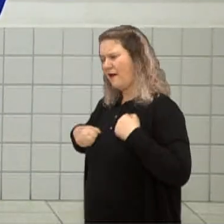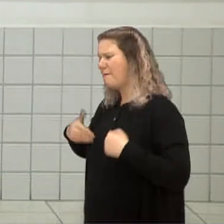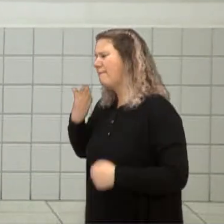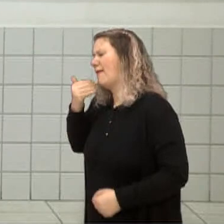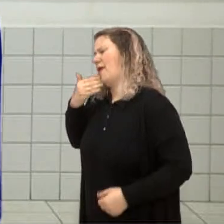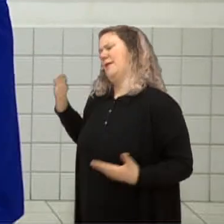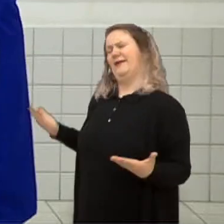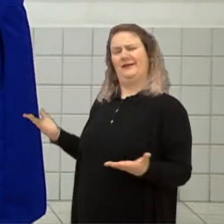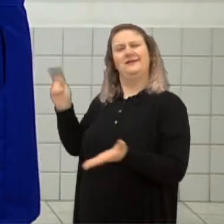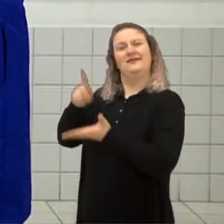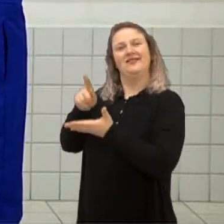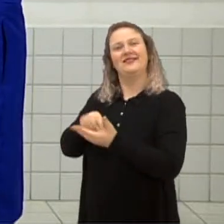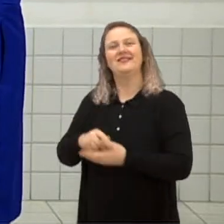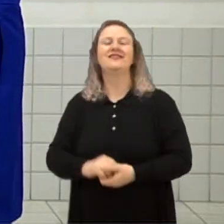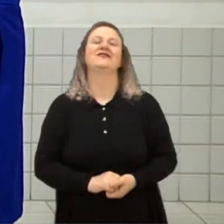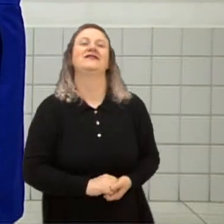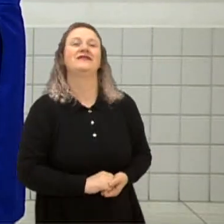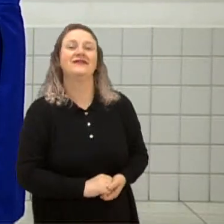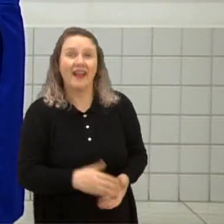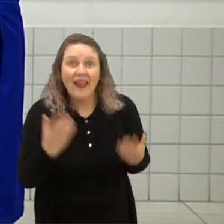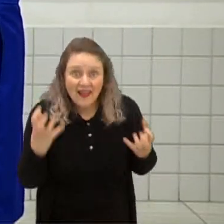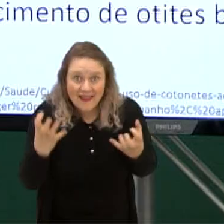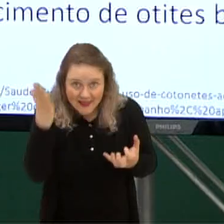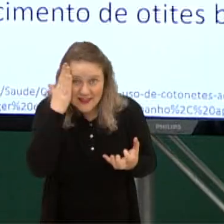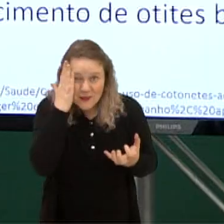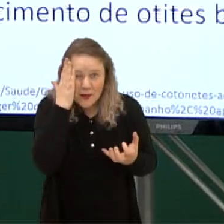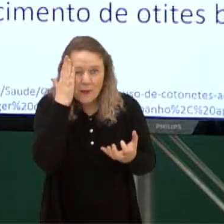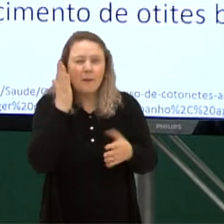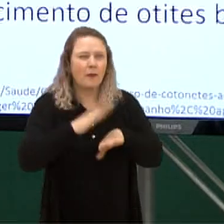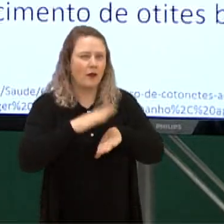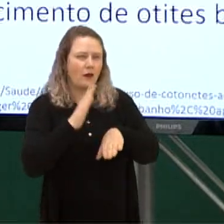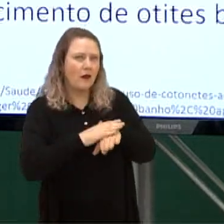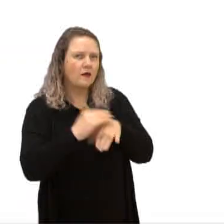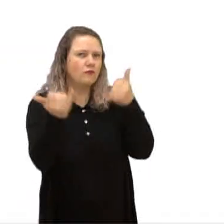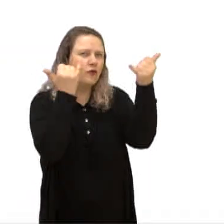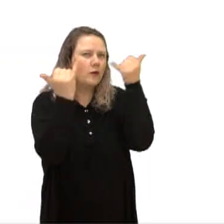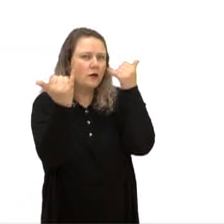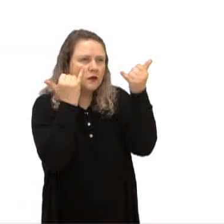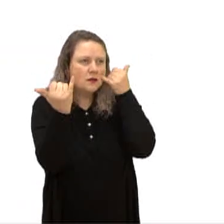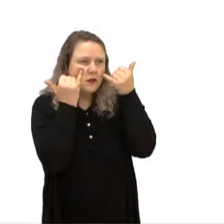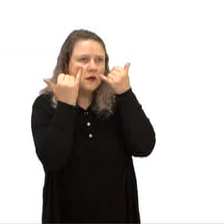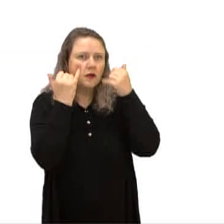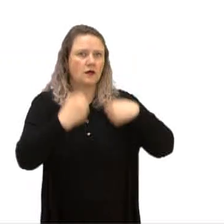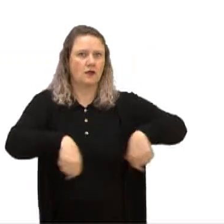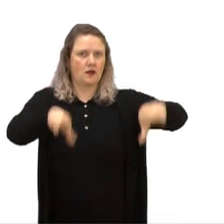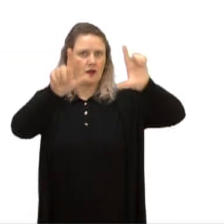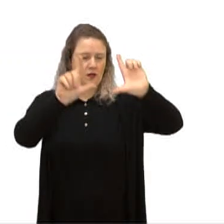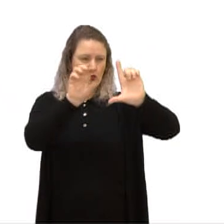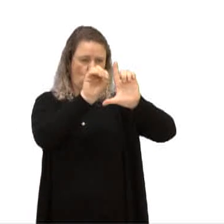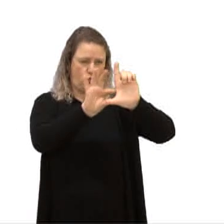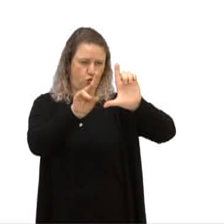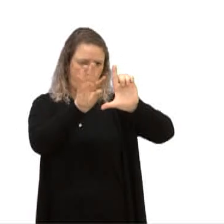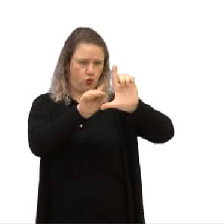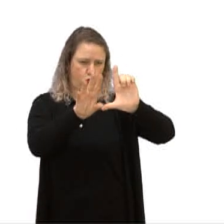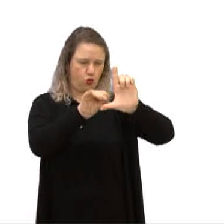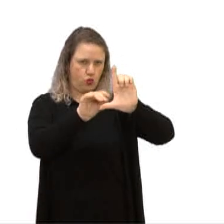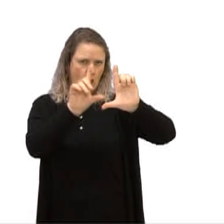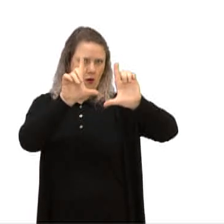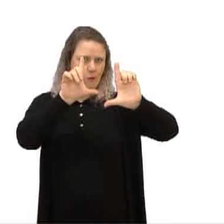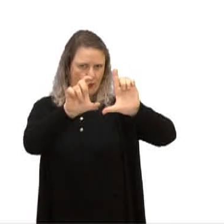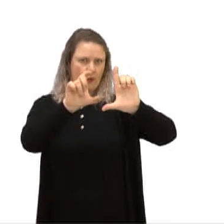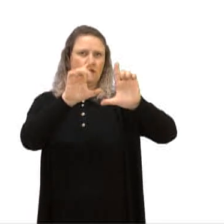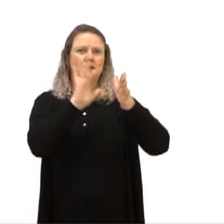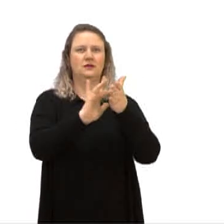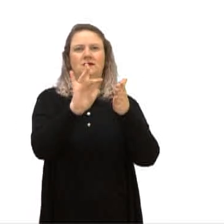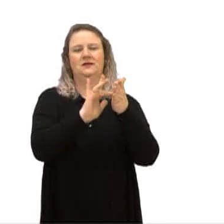Com Limpa certeza, com certeza. Quer saber mais sobre essa notícia, que a gente só fez um recorte? Aponta teu celular para a nossa tela e a